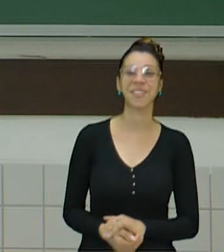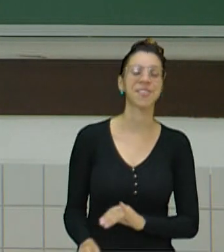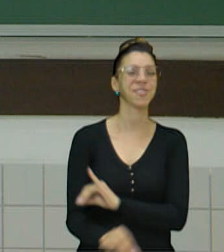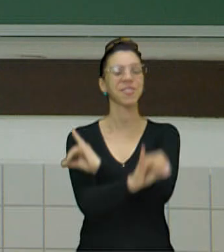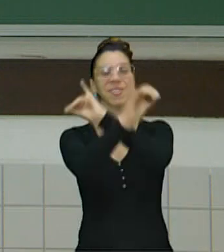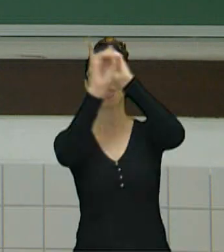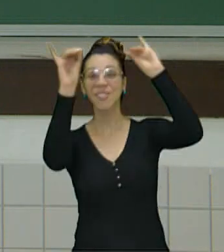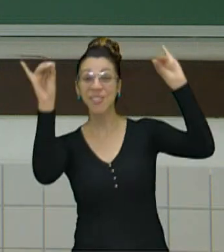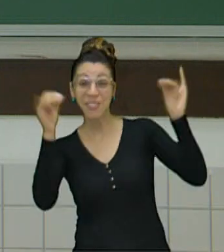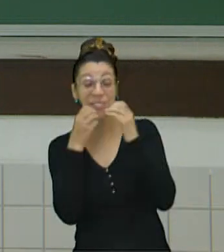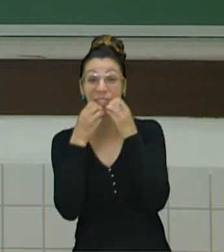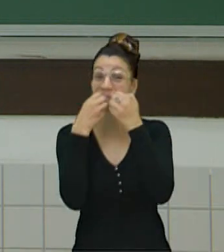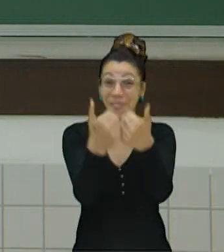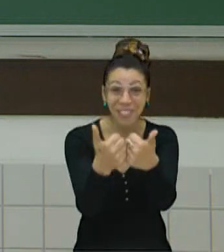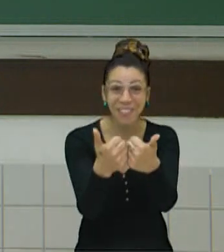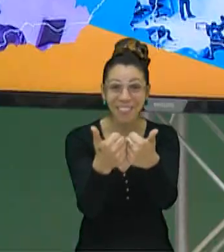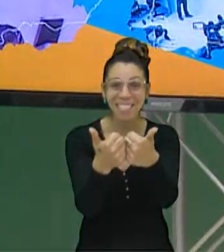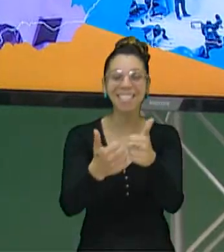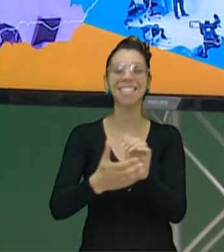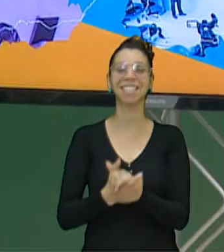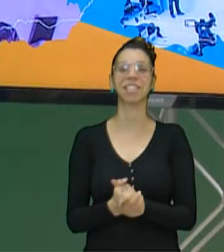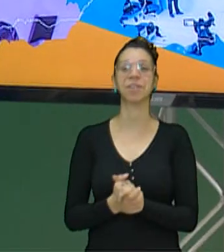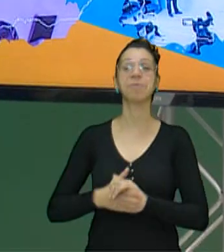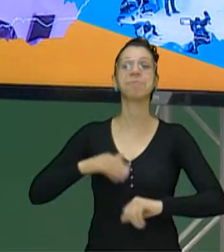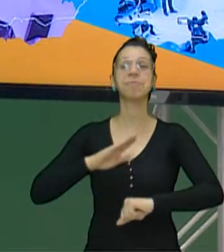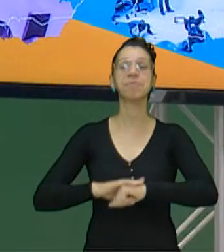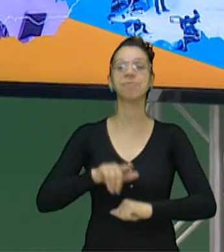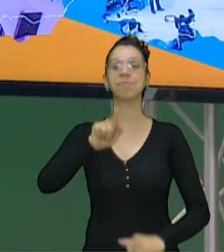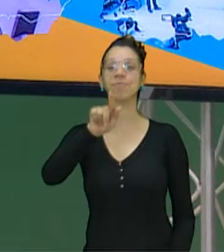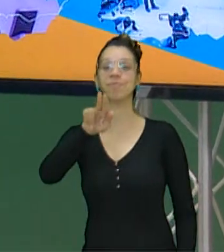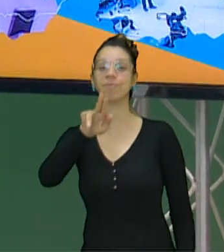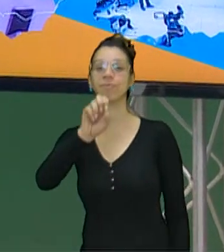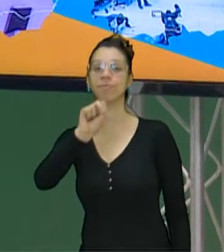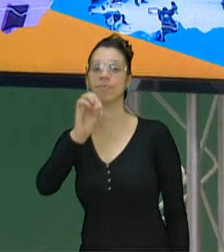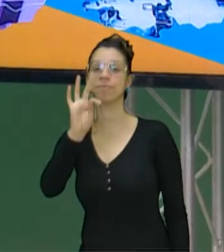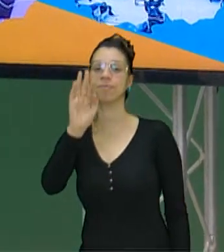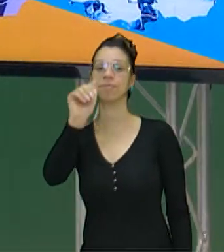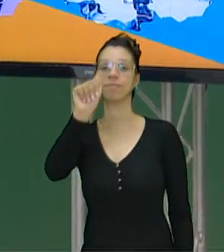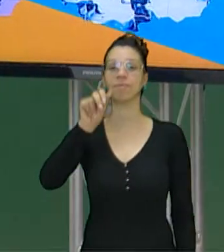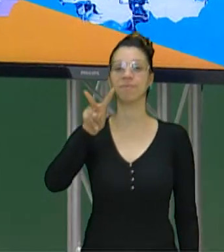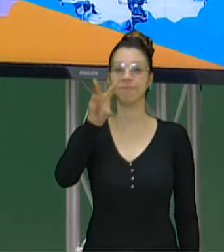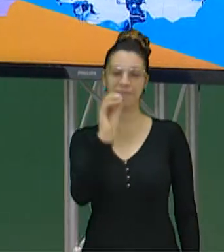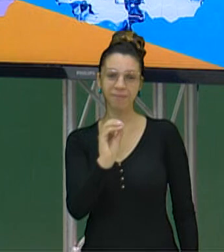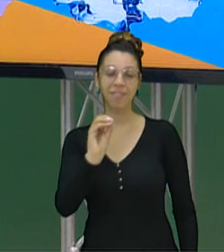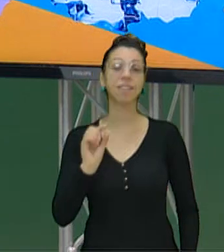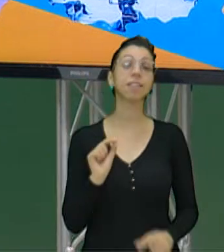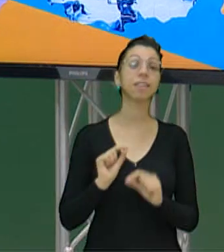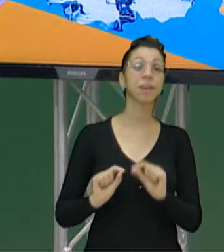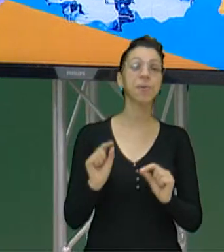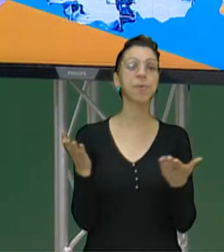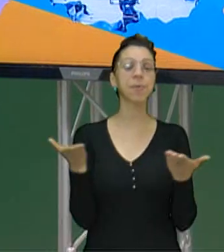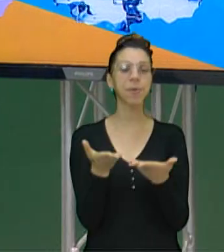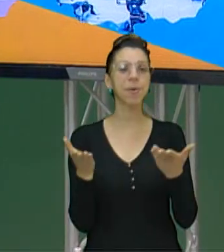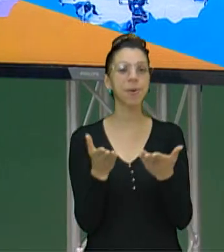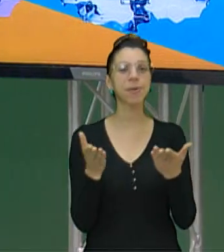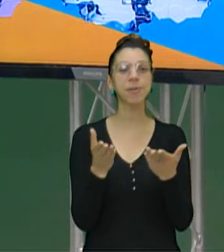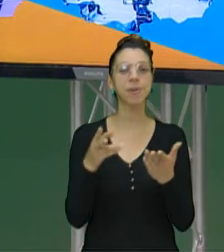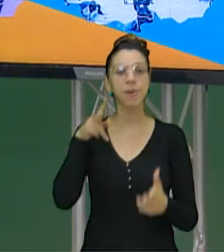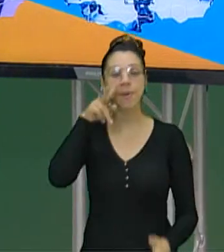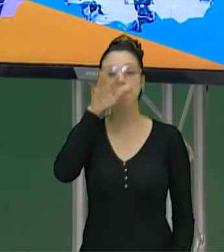Fala pessoalzinho, tudo bem com vocês aí? Quem está falando aqui é o professor Gustavo Trevenancial Muraski e hoje nós vamos falar sobre